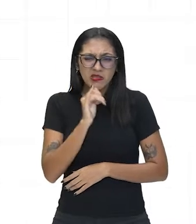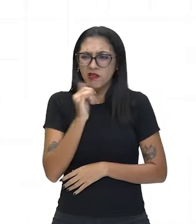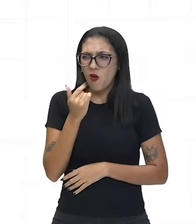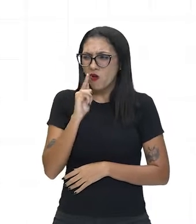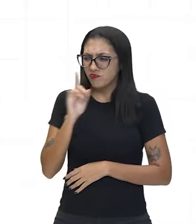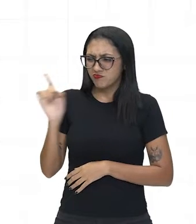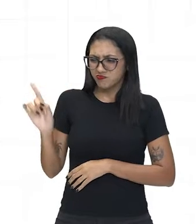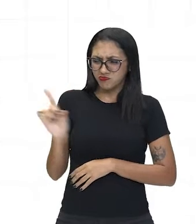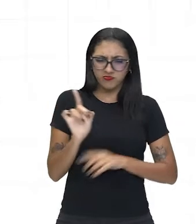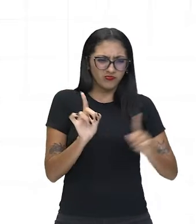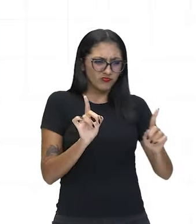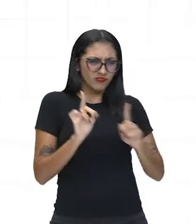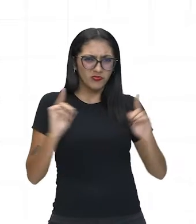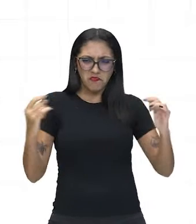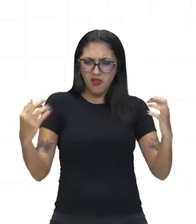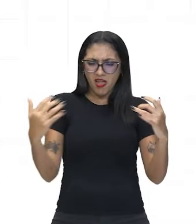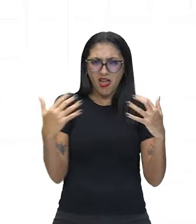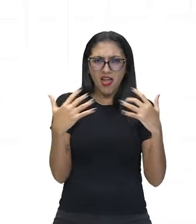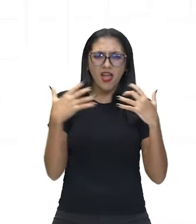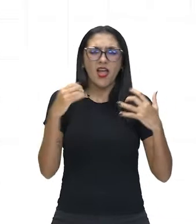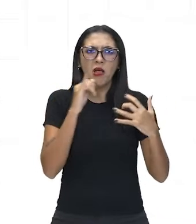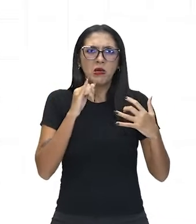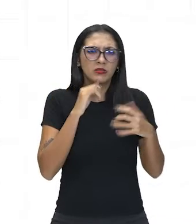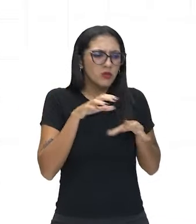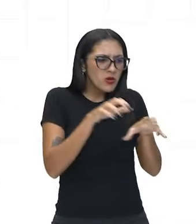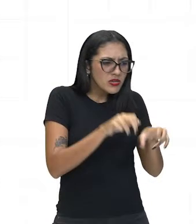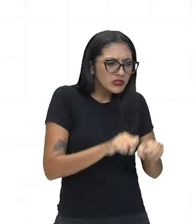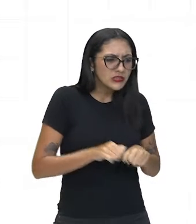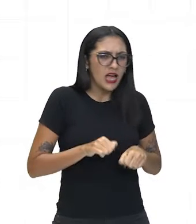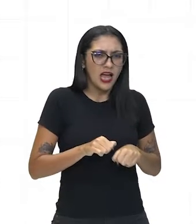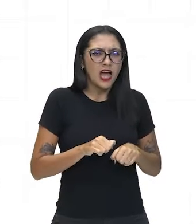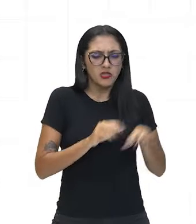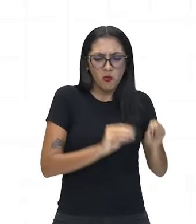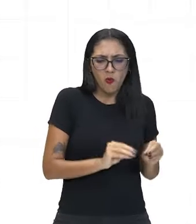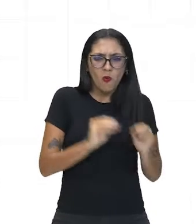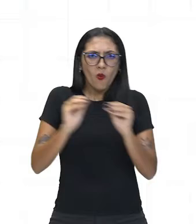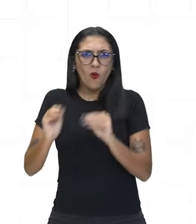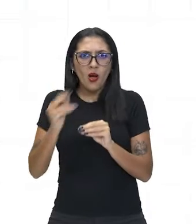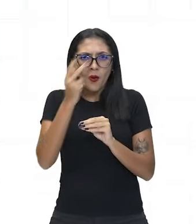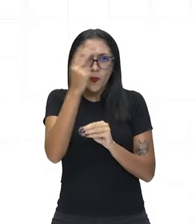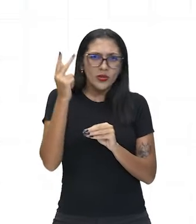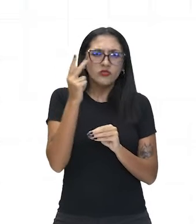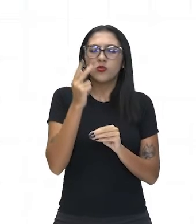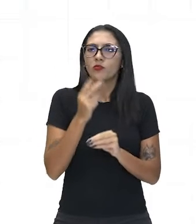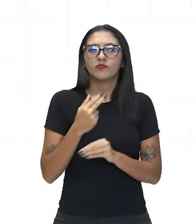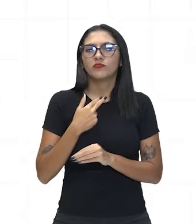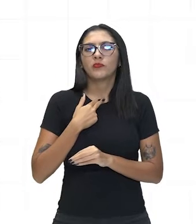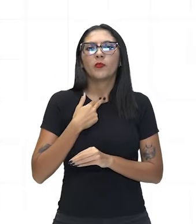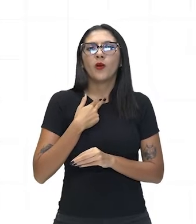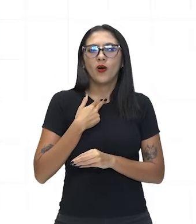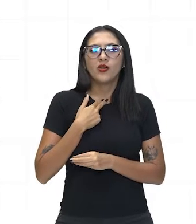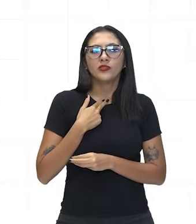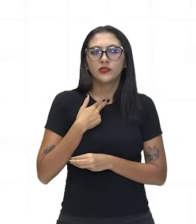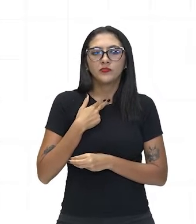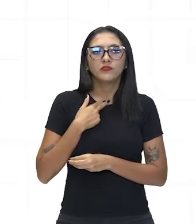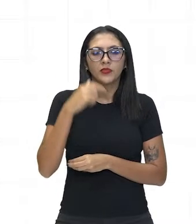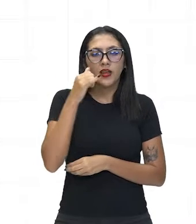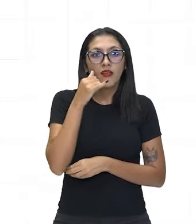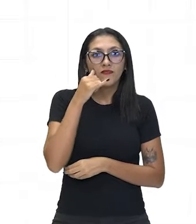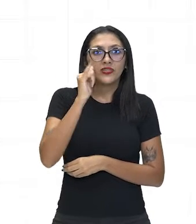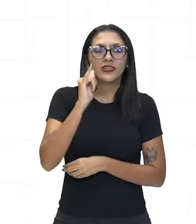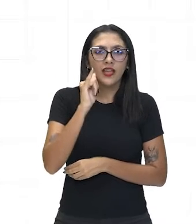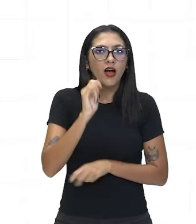o acidentado, afastando-as do local do acidente, com o fim de evitar o chamado segundo